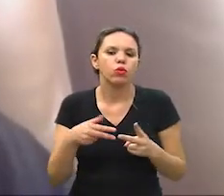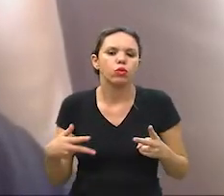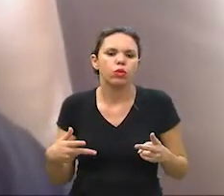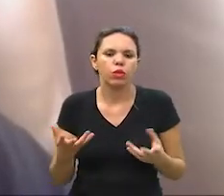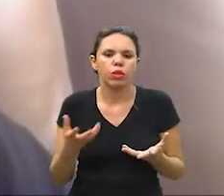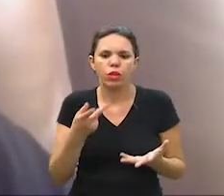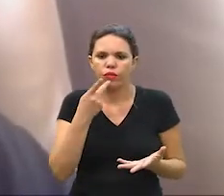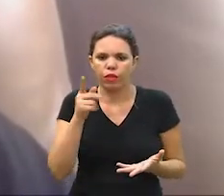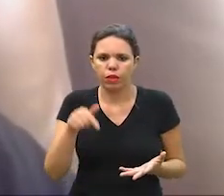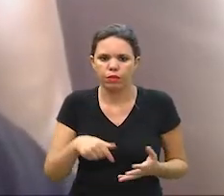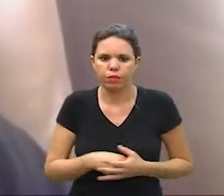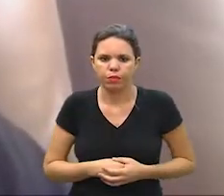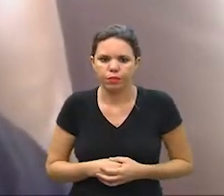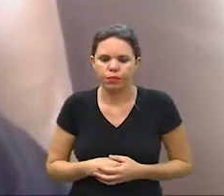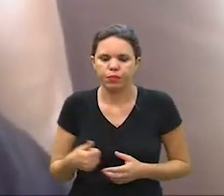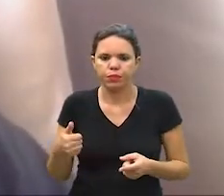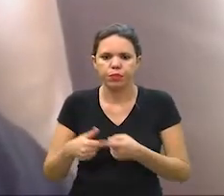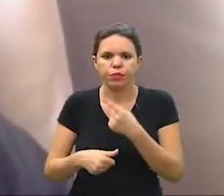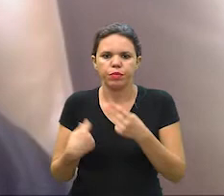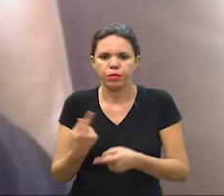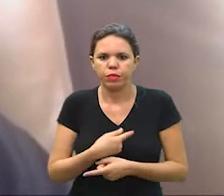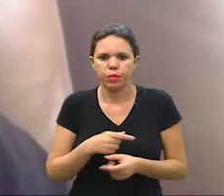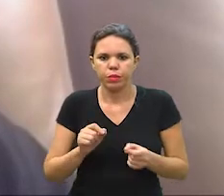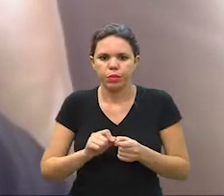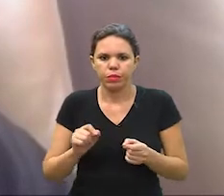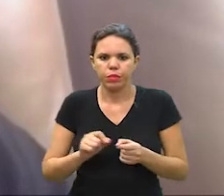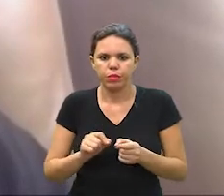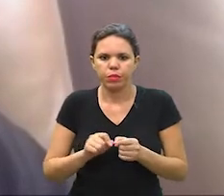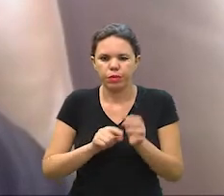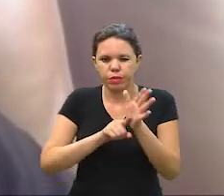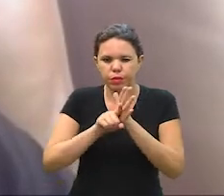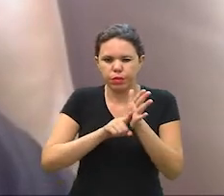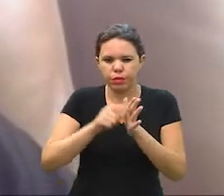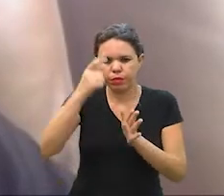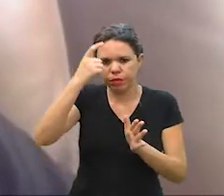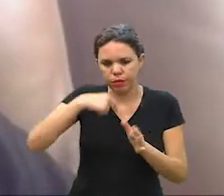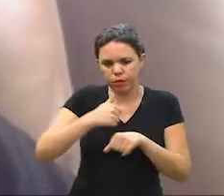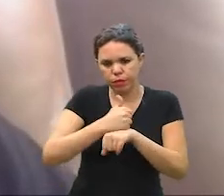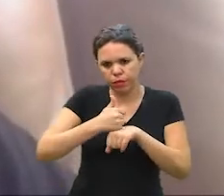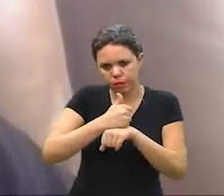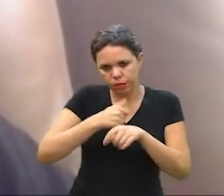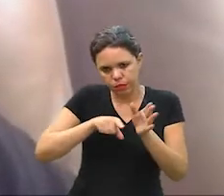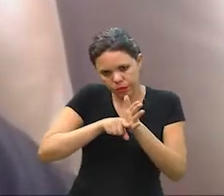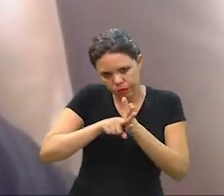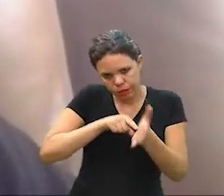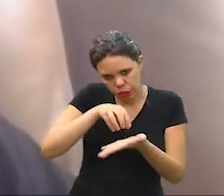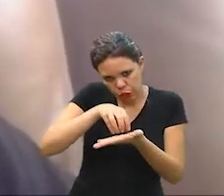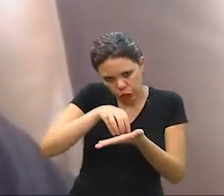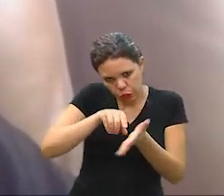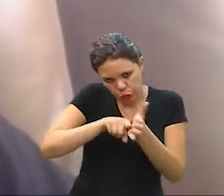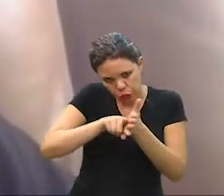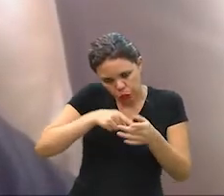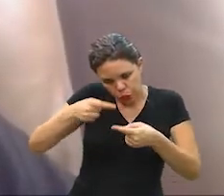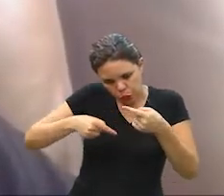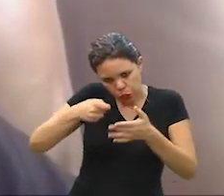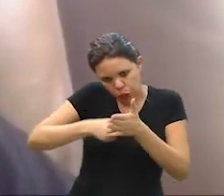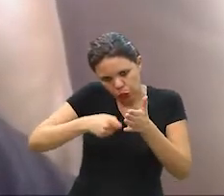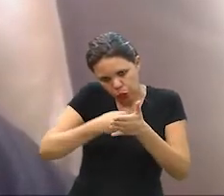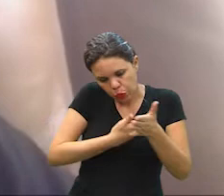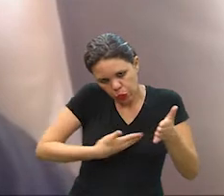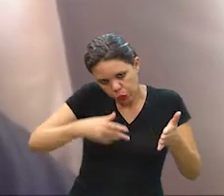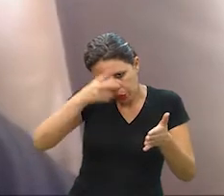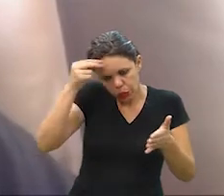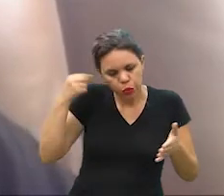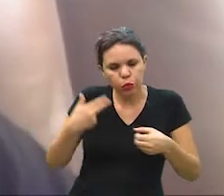que eu queria colocar nisso. A primeira é que nós fizemos uma pesquisa, eu sou pesquisadora do Núcleo de Estudos de Políticas Públicas da